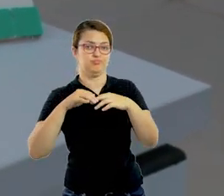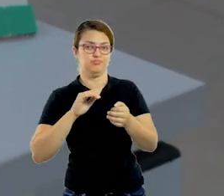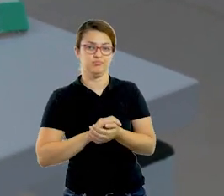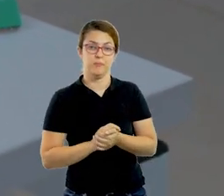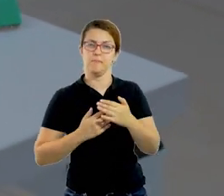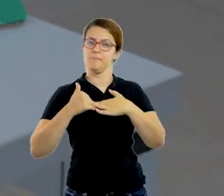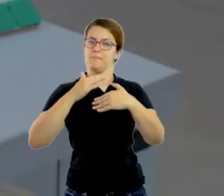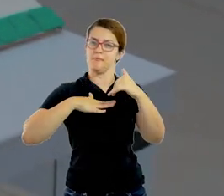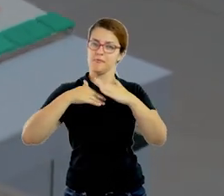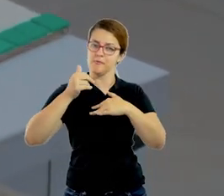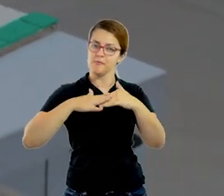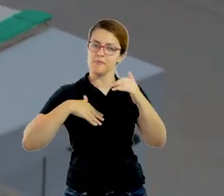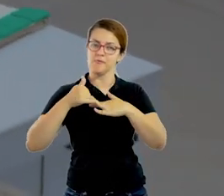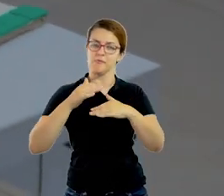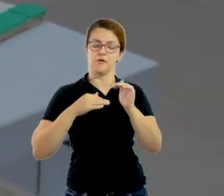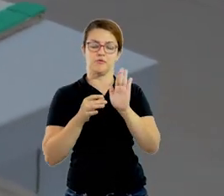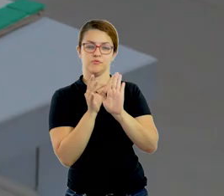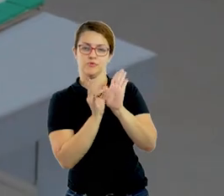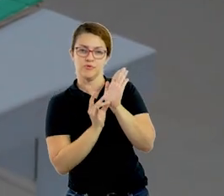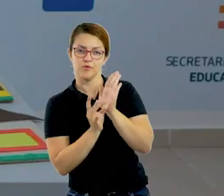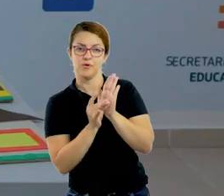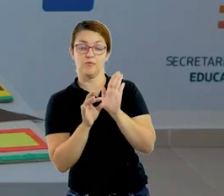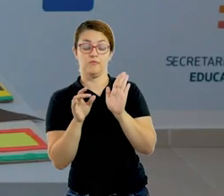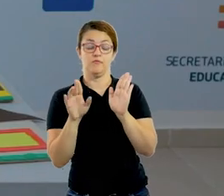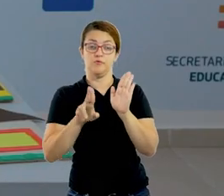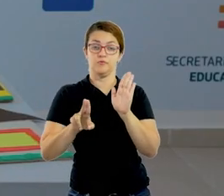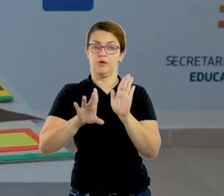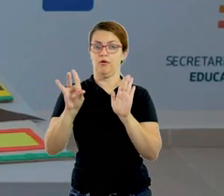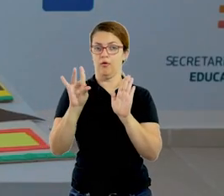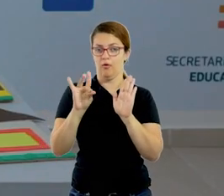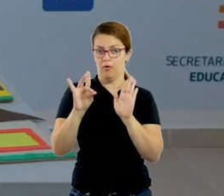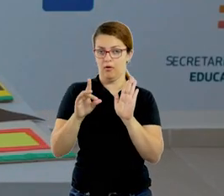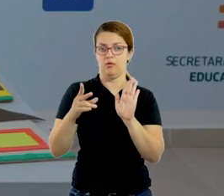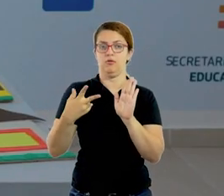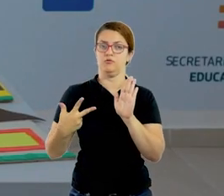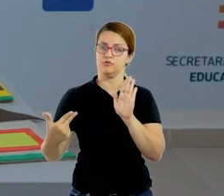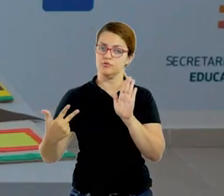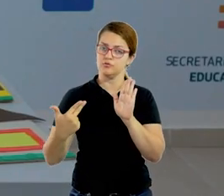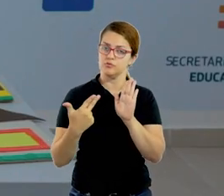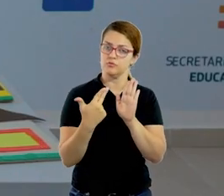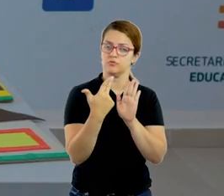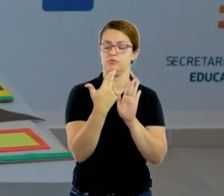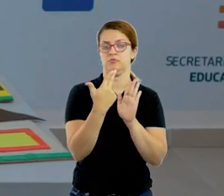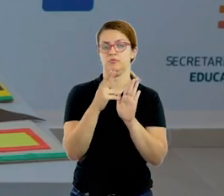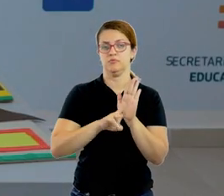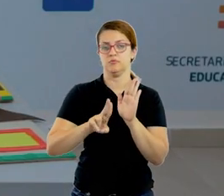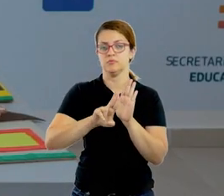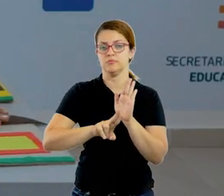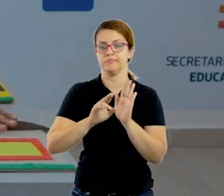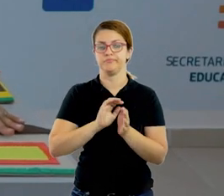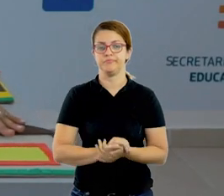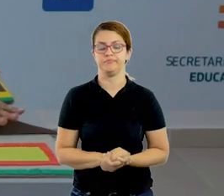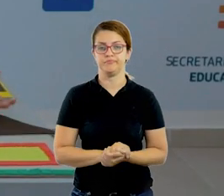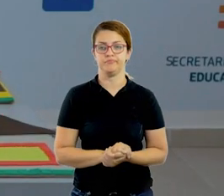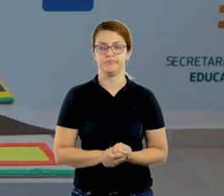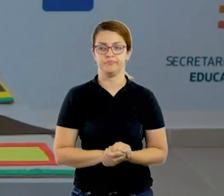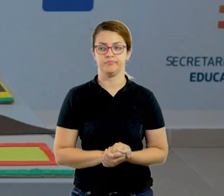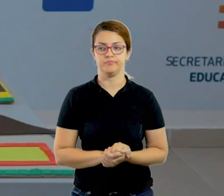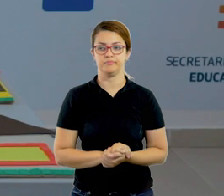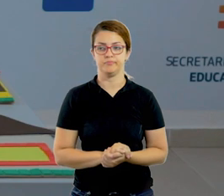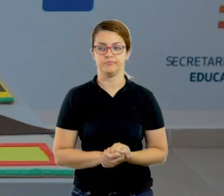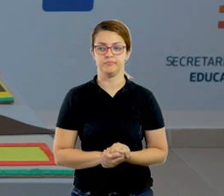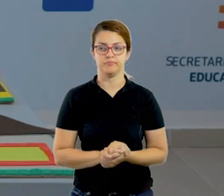habilidade com os materiais utilizados, que no caso é a cola e a tesoura, tá bom? Ele